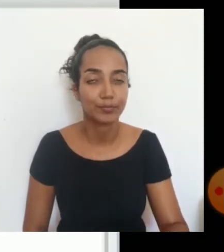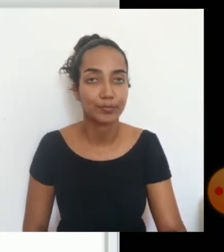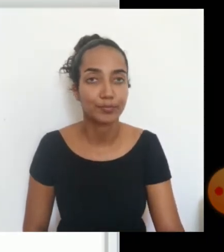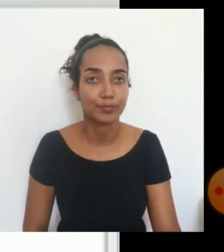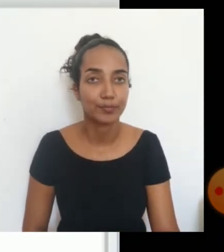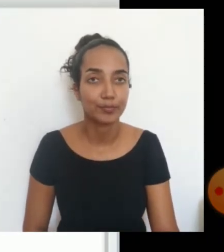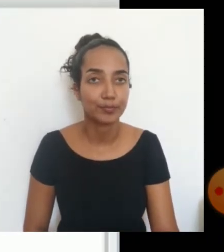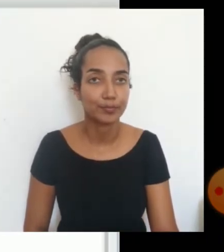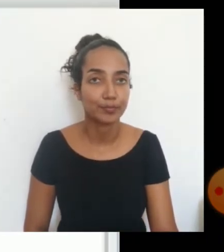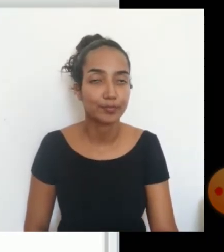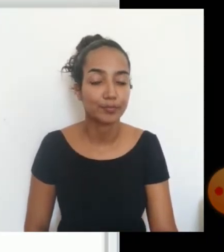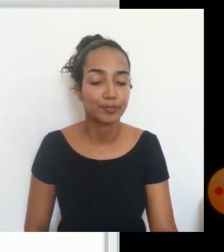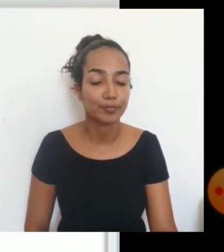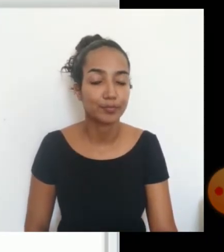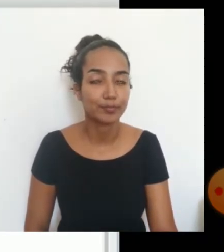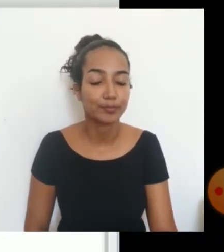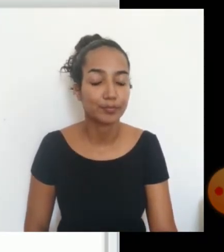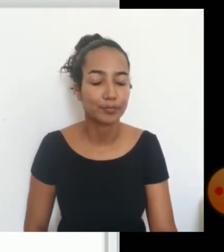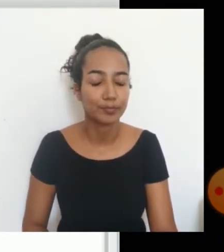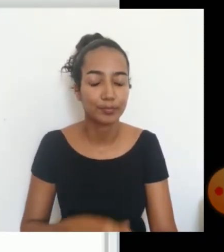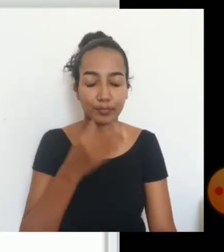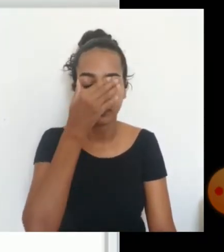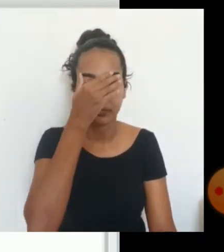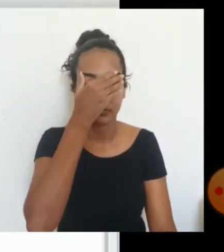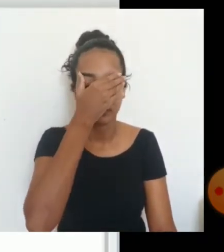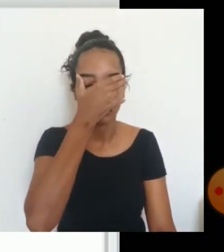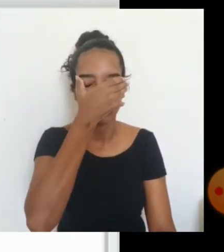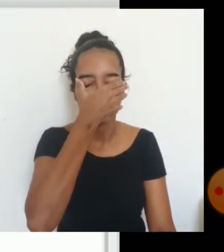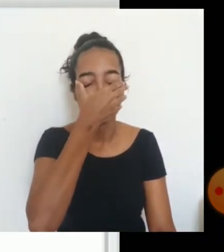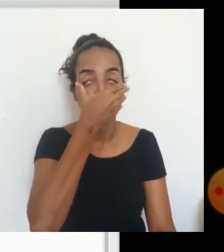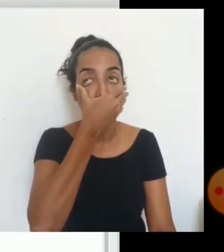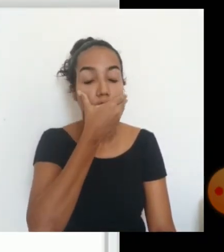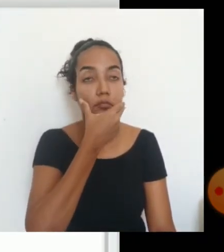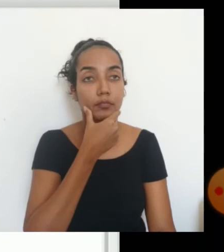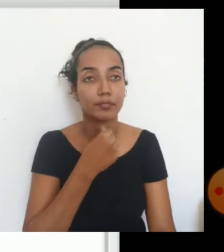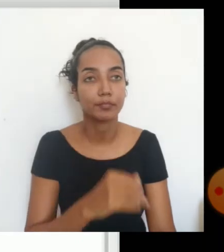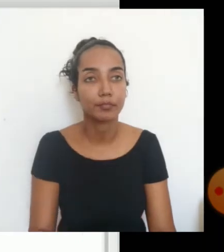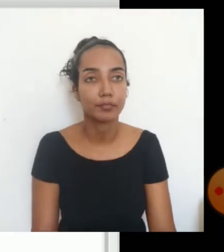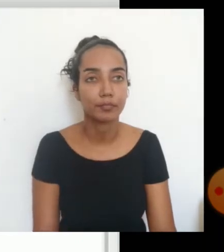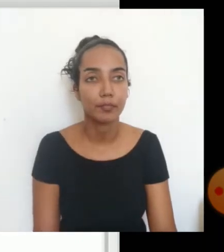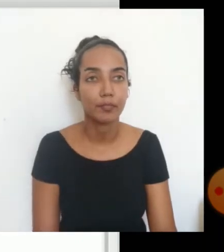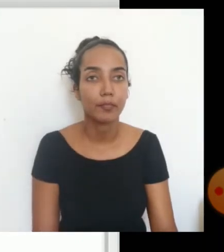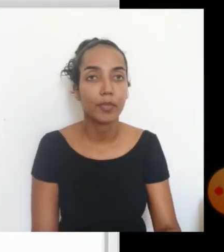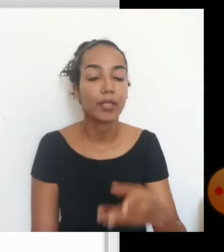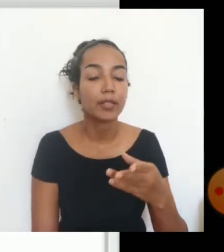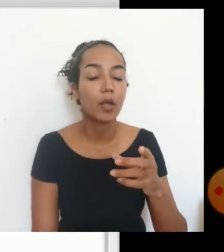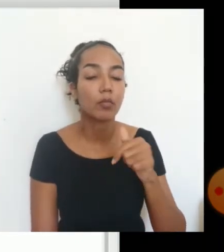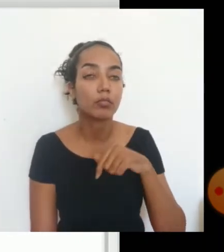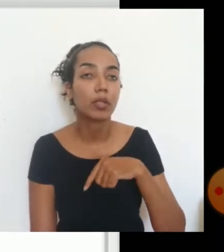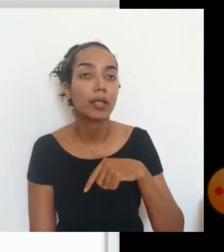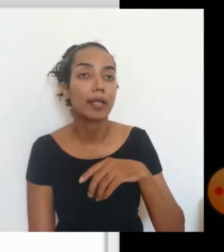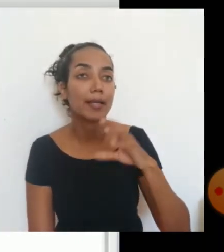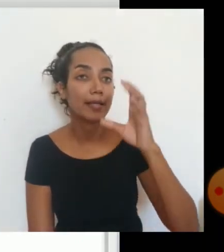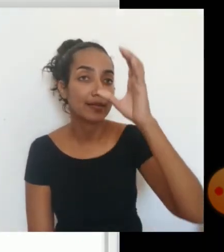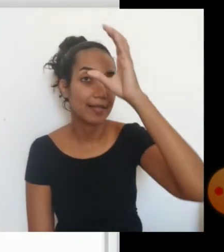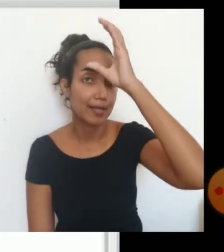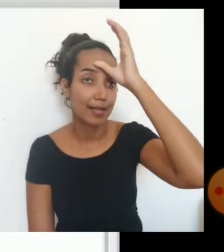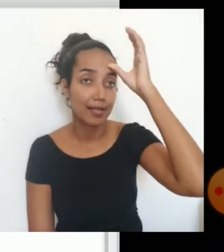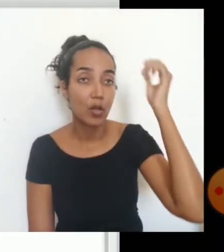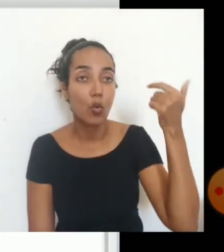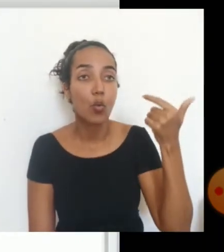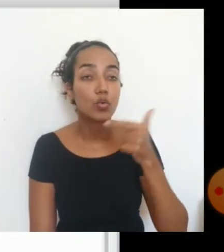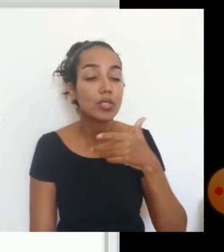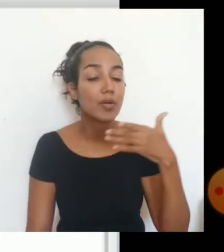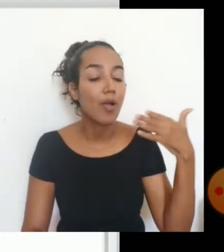Então eu pego esse cliente e consigo acessar todos os métodos que ele possui. Nesse caso aqui, esse cliente possui um